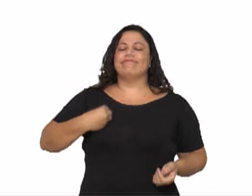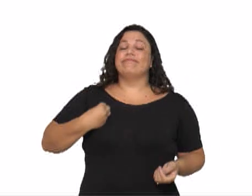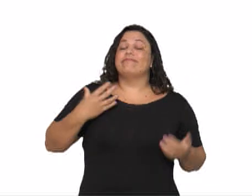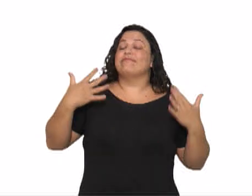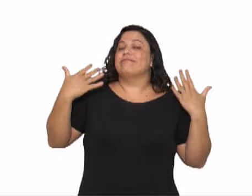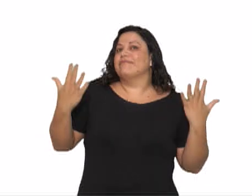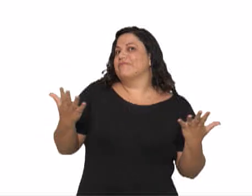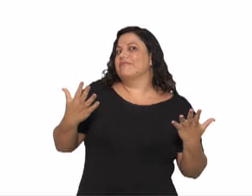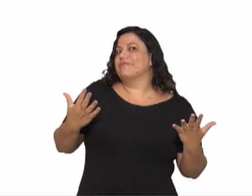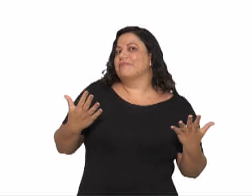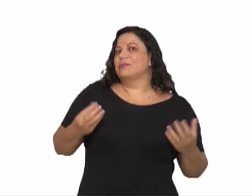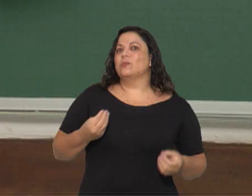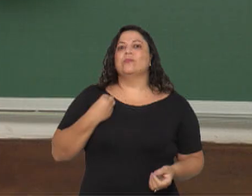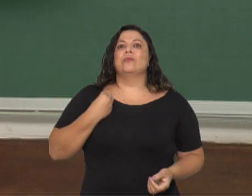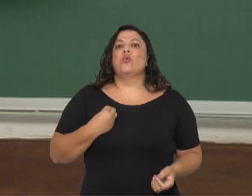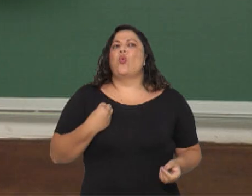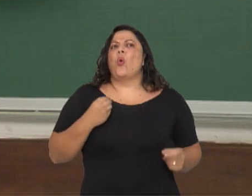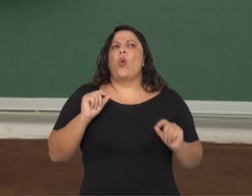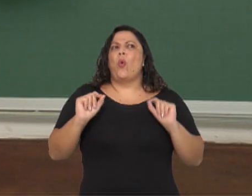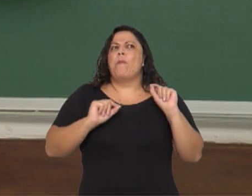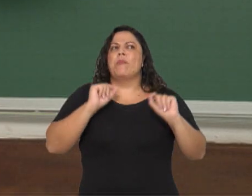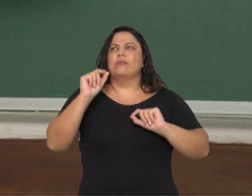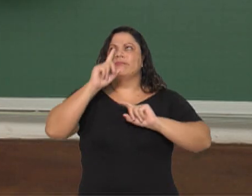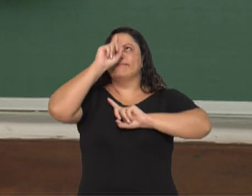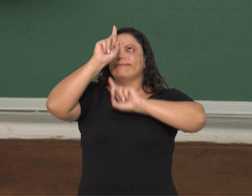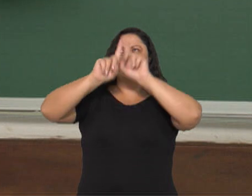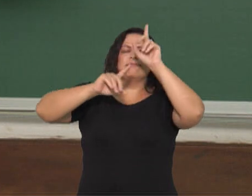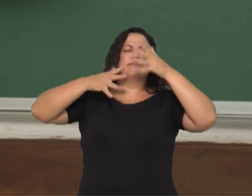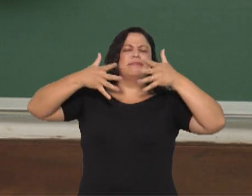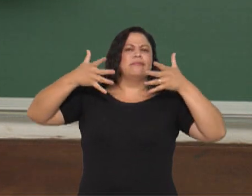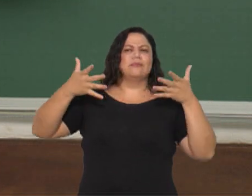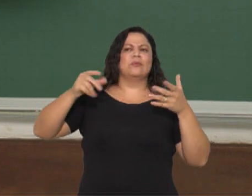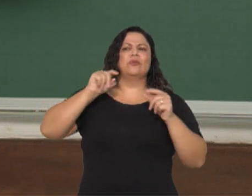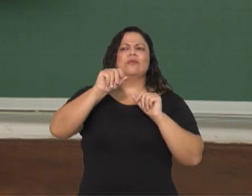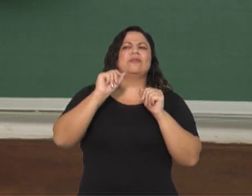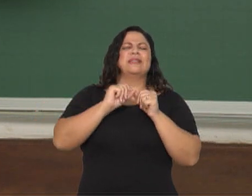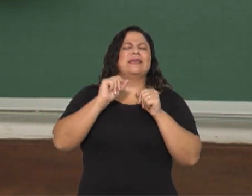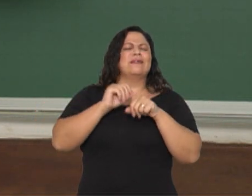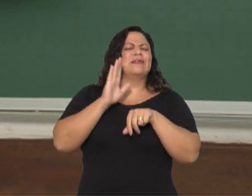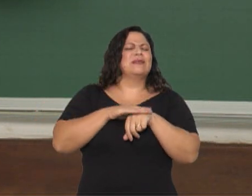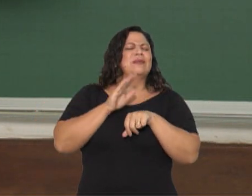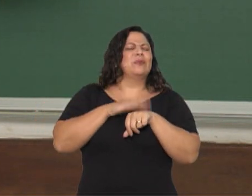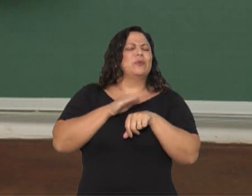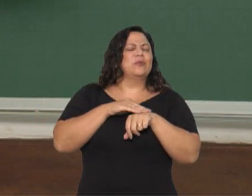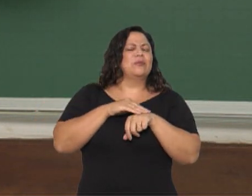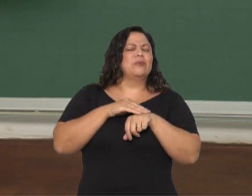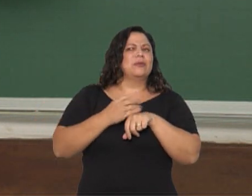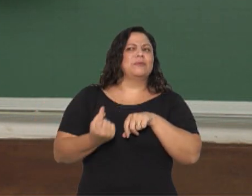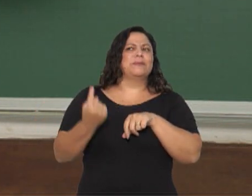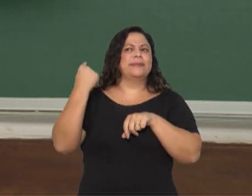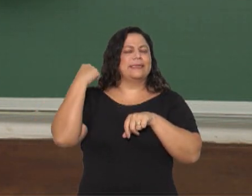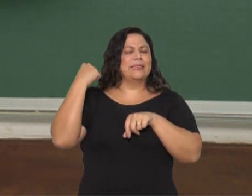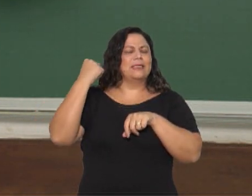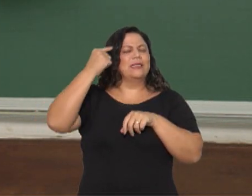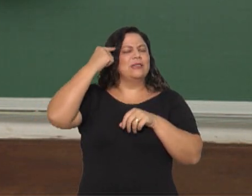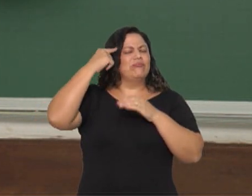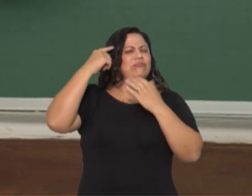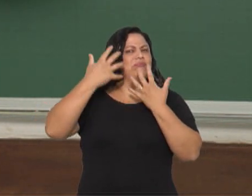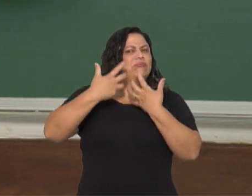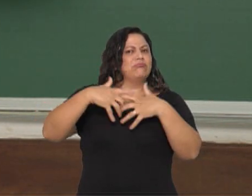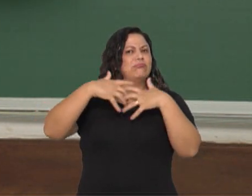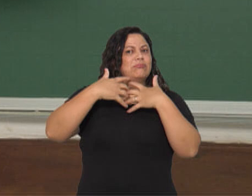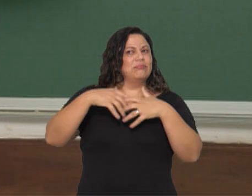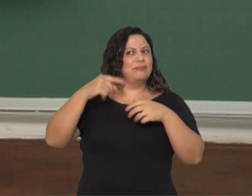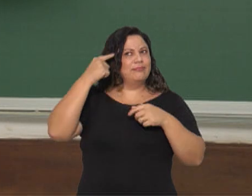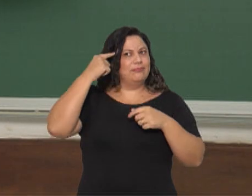Como viverias? Que harias com tu tempo? O que você ia fazer com o seu tempo? Então, pensemos um